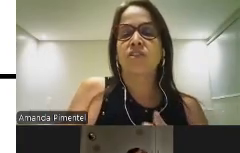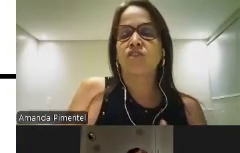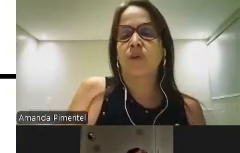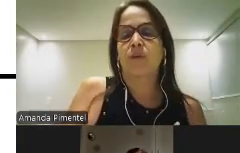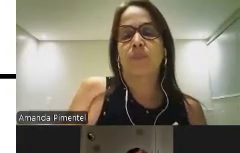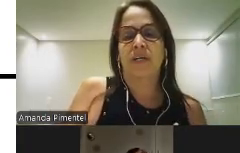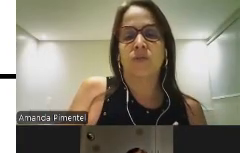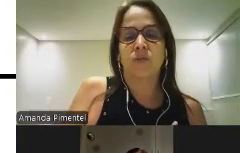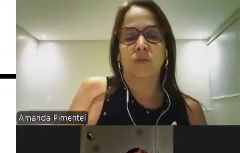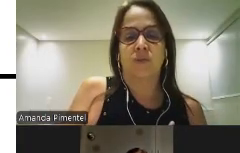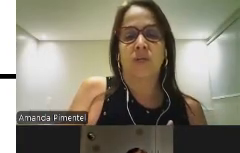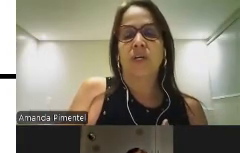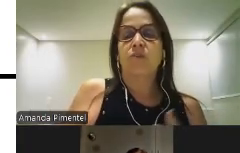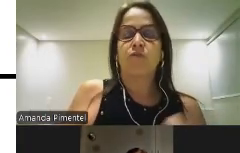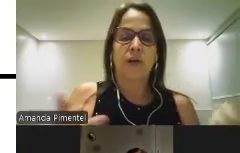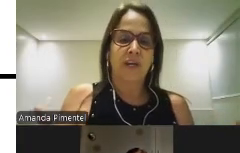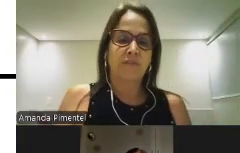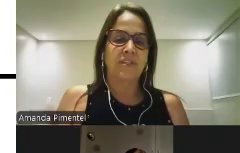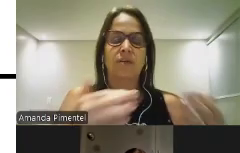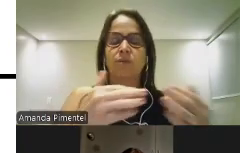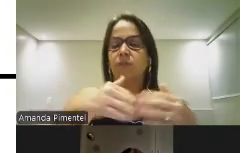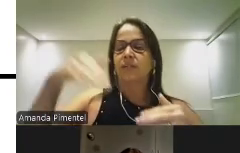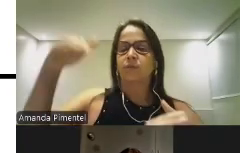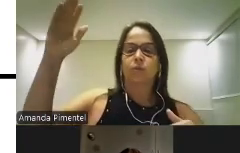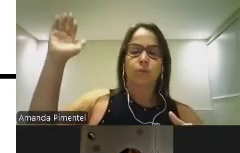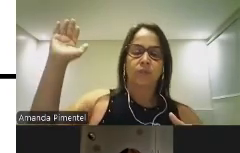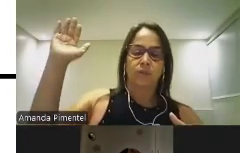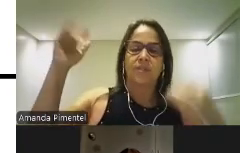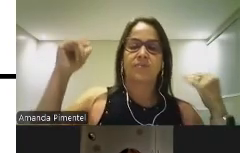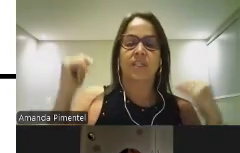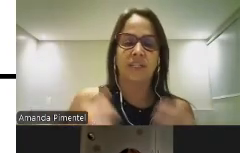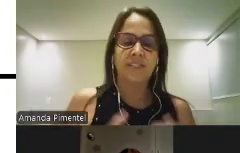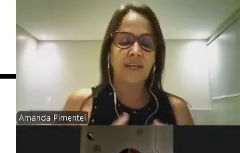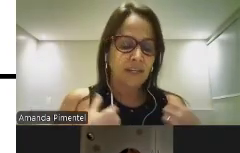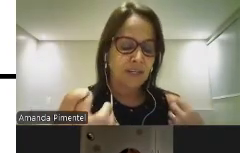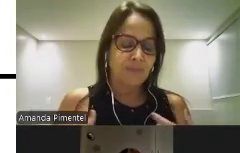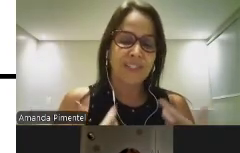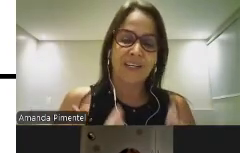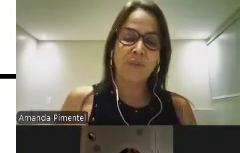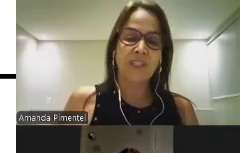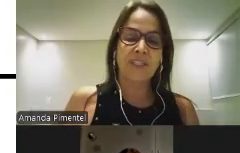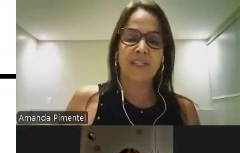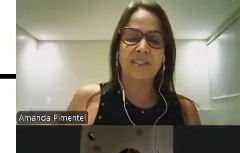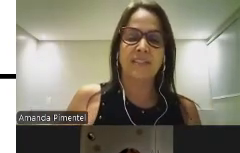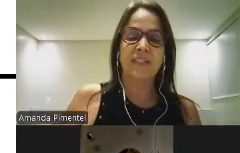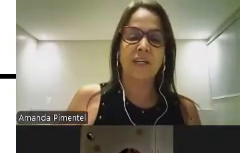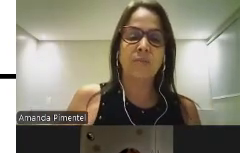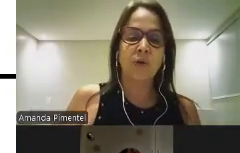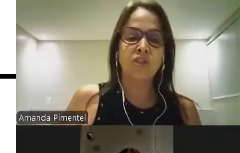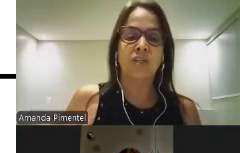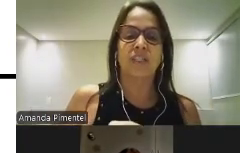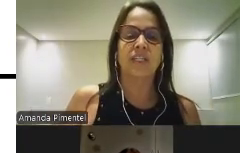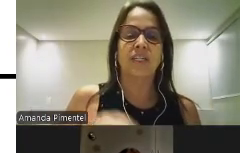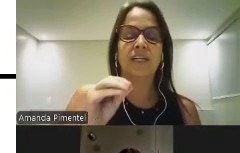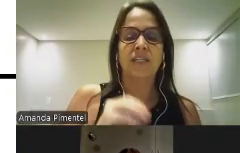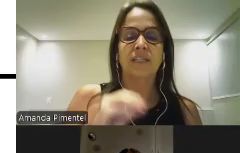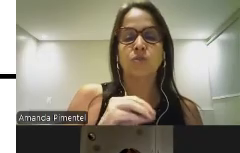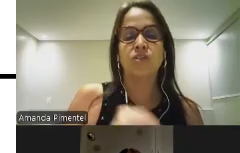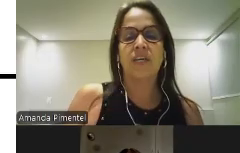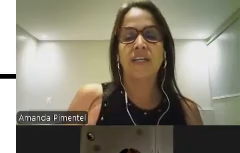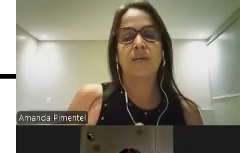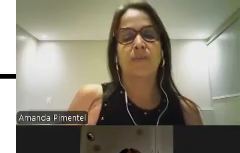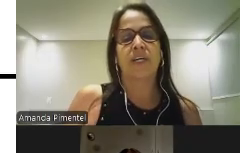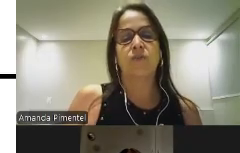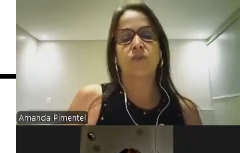neuropsicológico em crianças também com apneia do sono. Foi uma revisão, não está no topo da nossa evidência, mas ele é muito interessante que ele mostra ali, né,